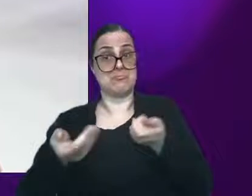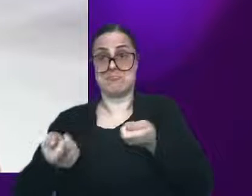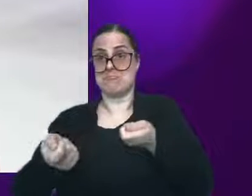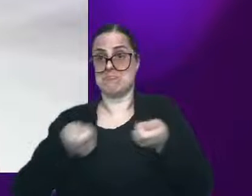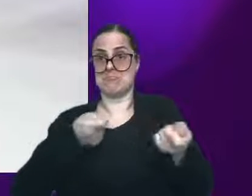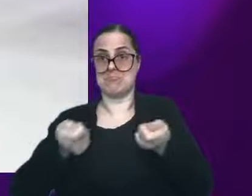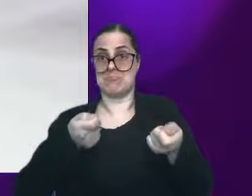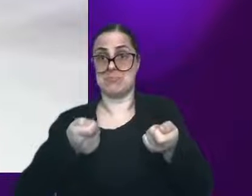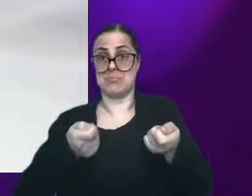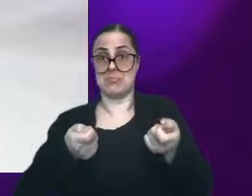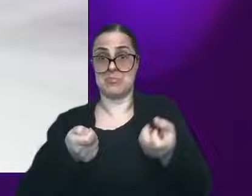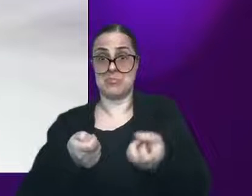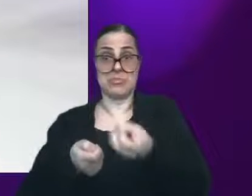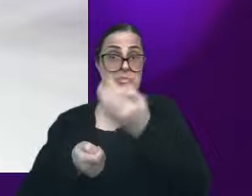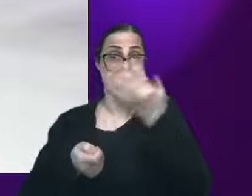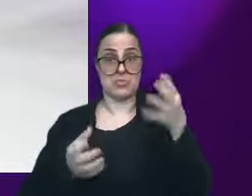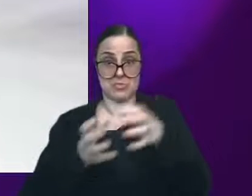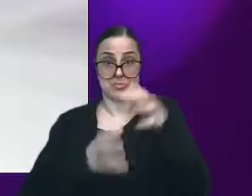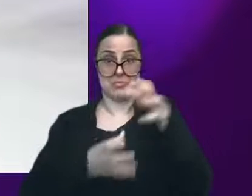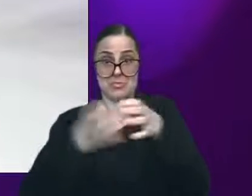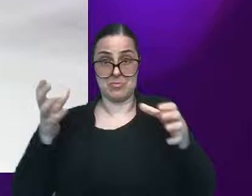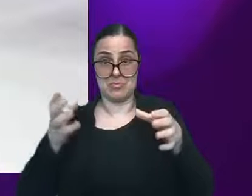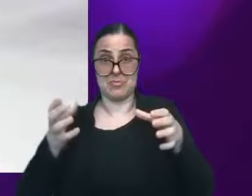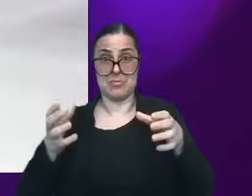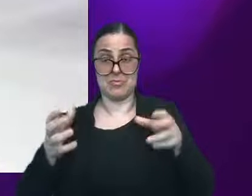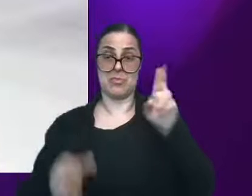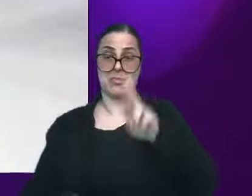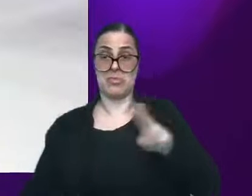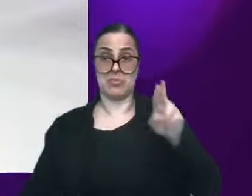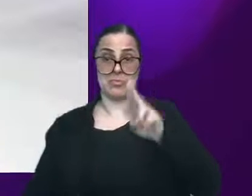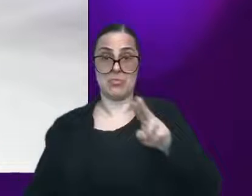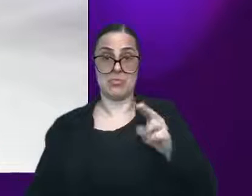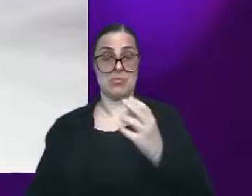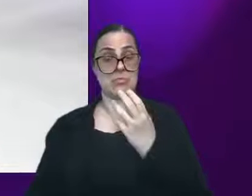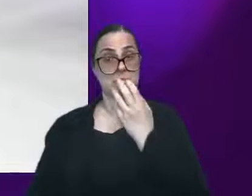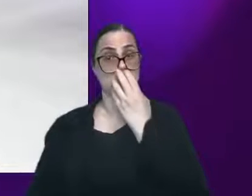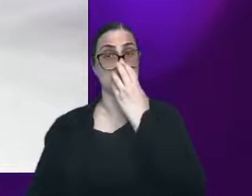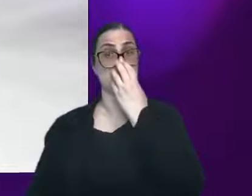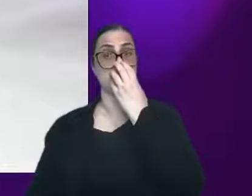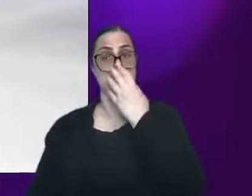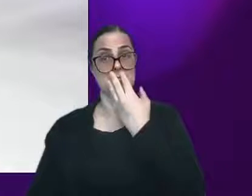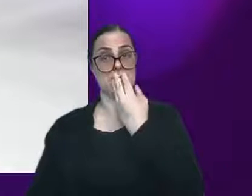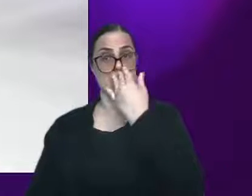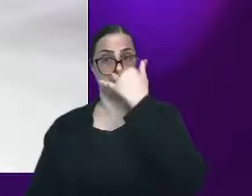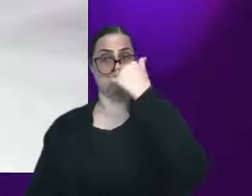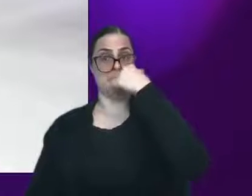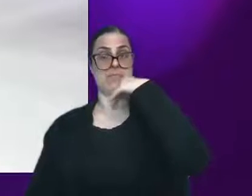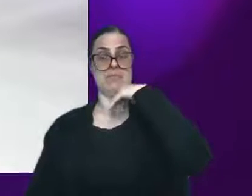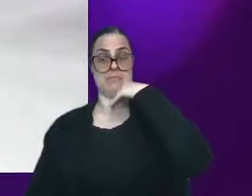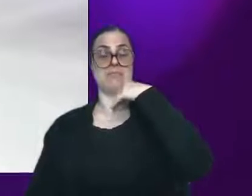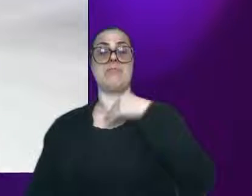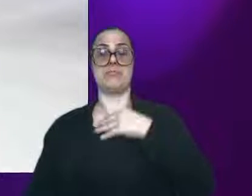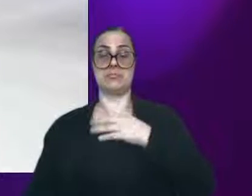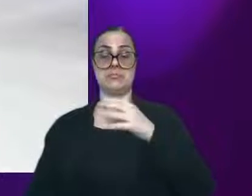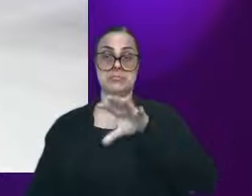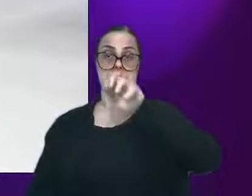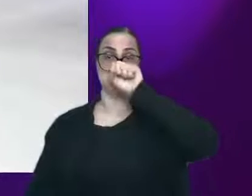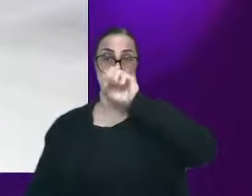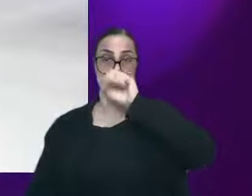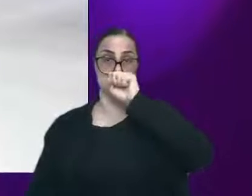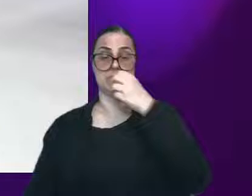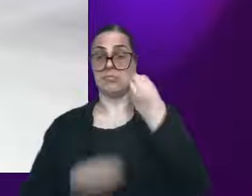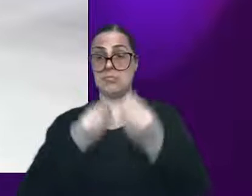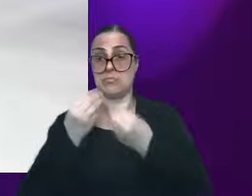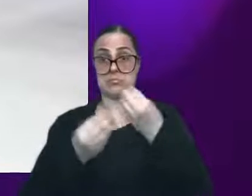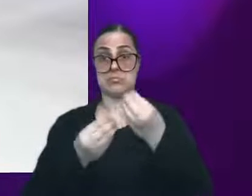modera no volume na ventilação mecânica para evitar o barotrauma. Então, em muitas maneiras, o volume que a gente dá, a